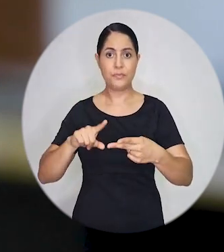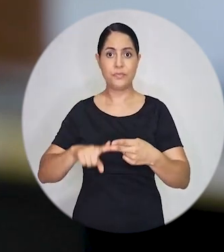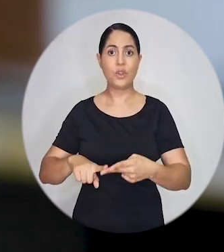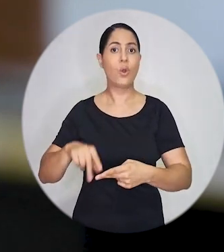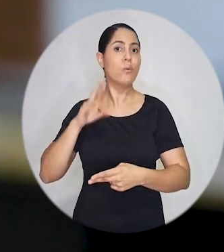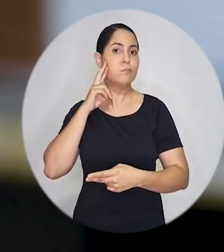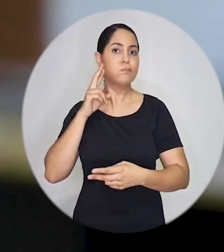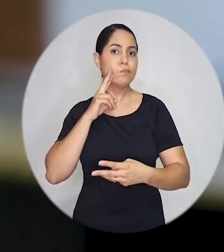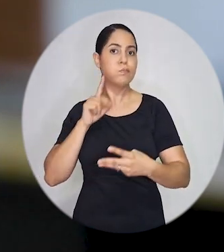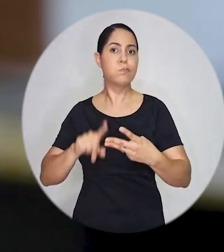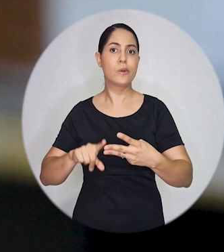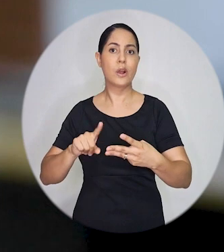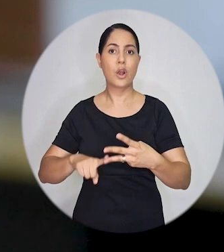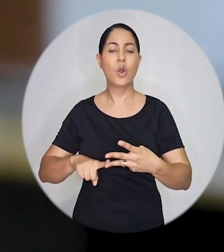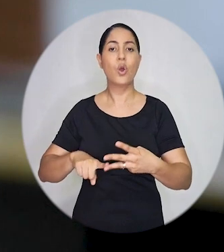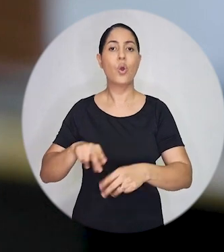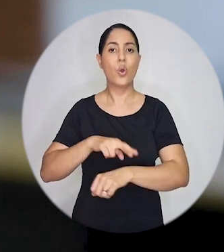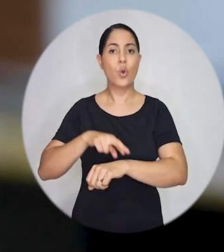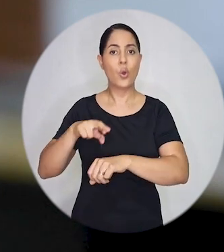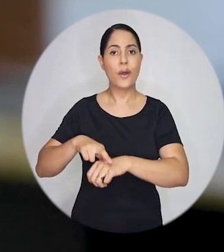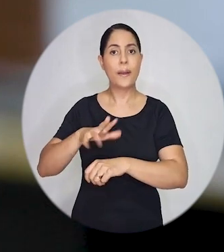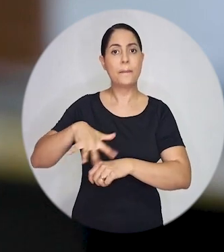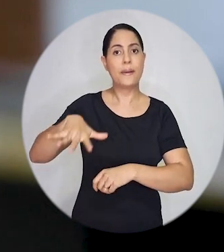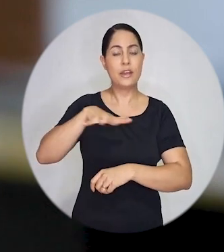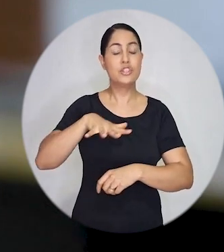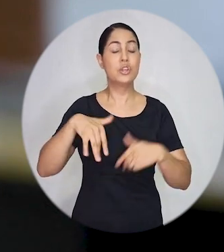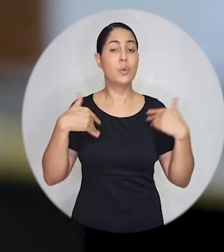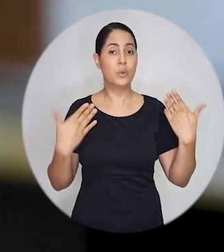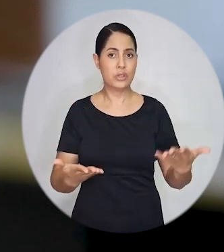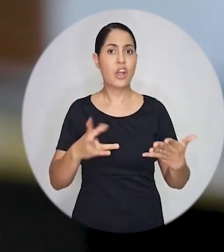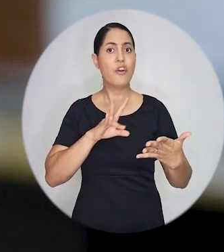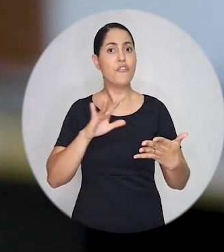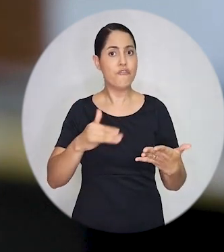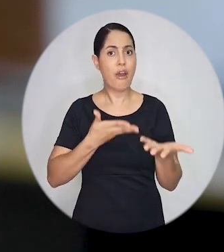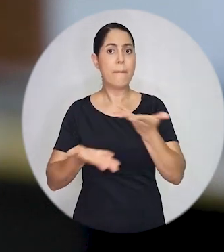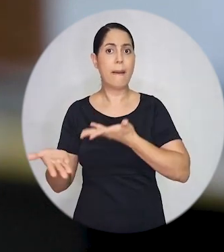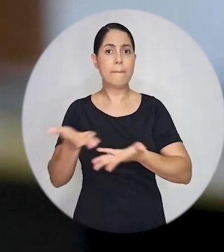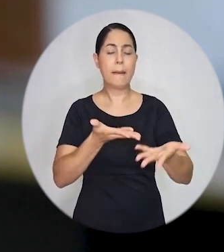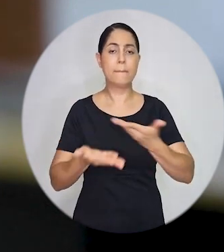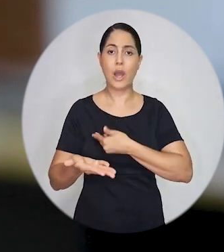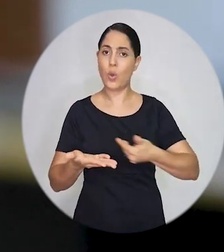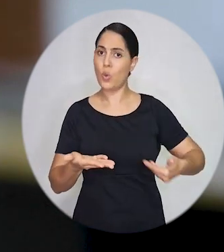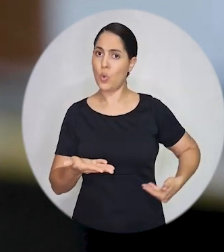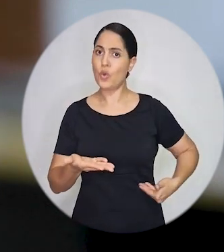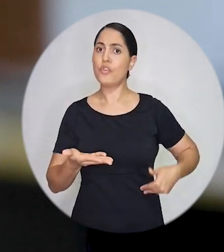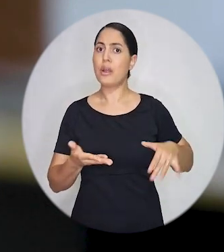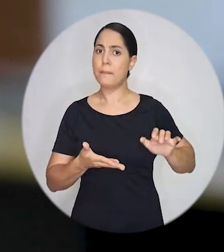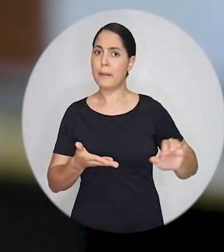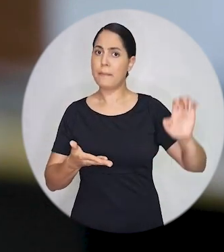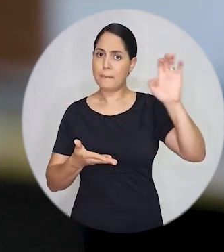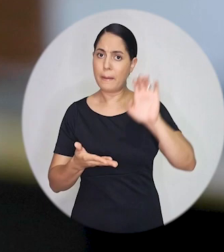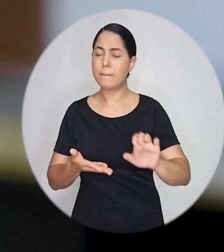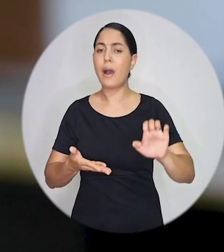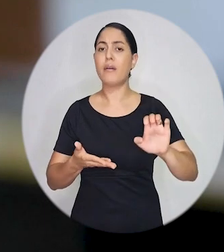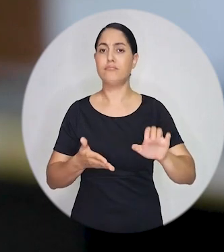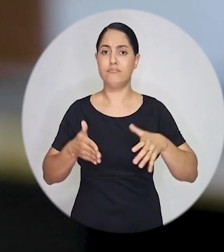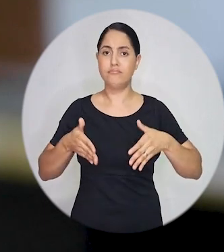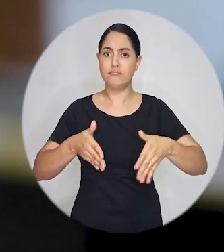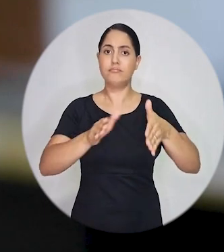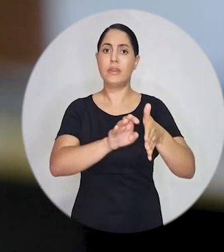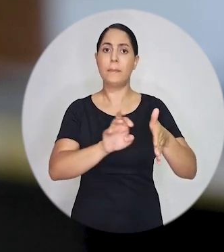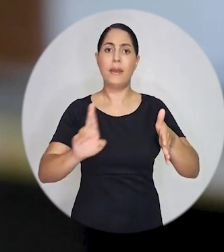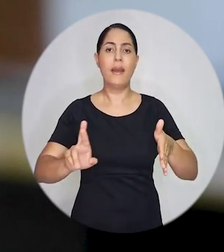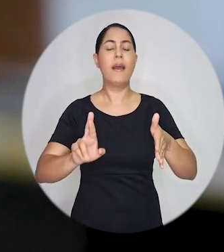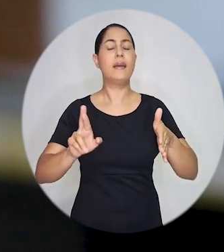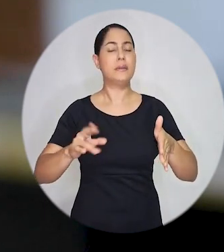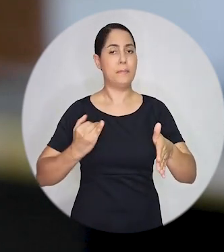condições demandam intervenções urgentes. O grupo deve manter interlocução com os governos dos estados, atendidos pela BR,